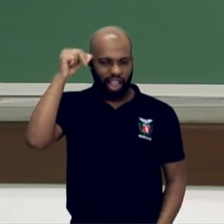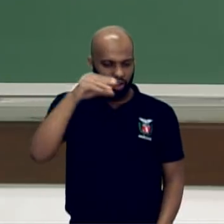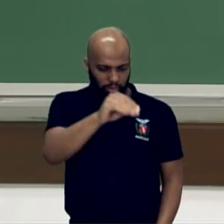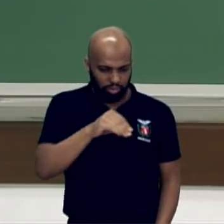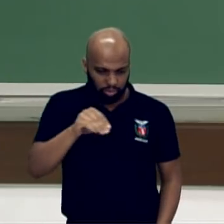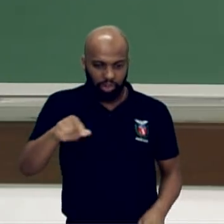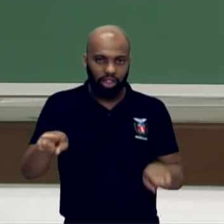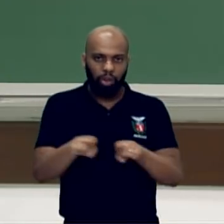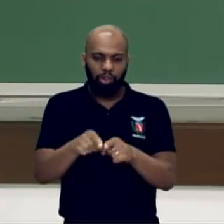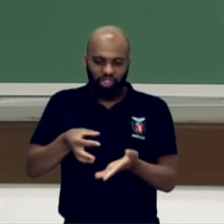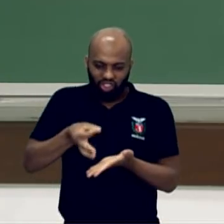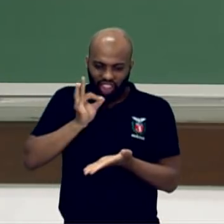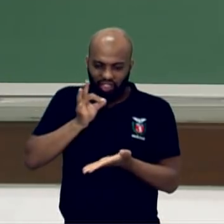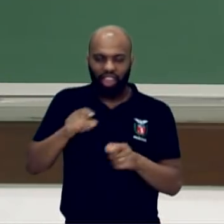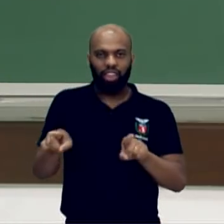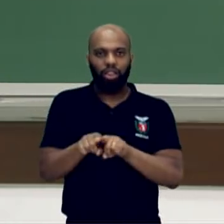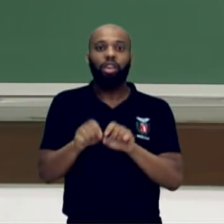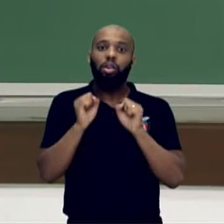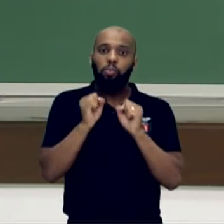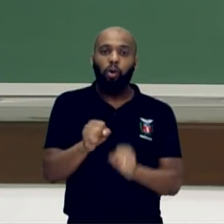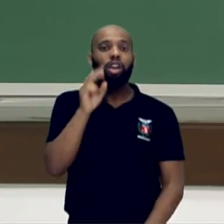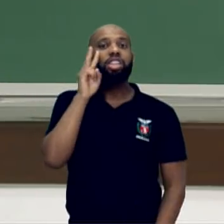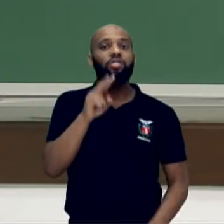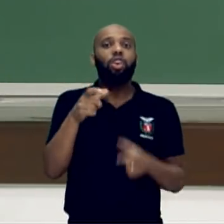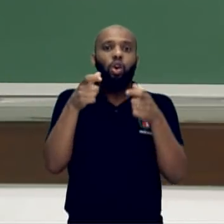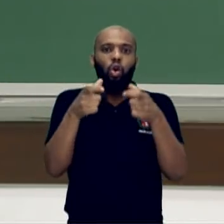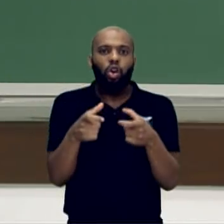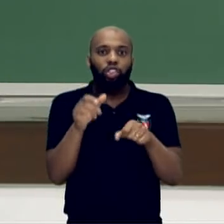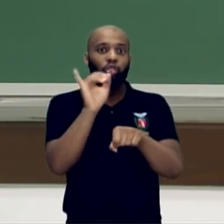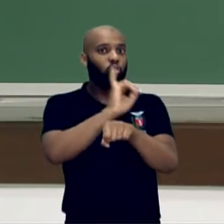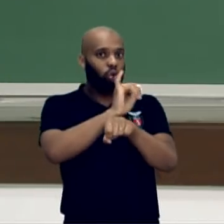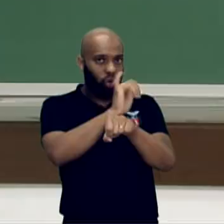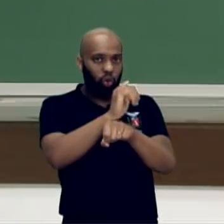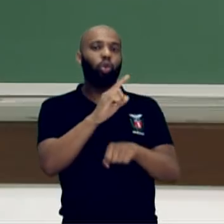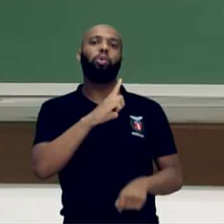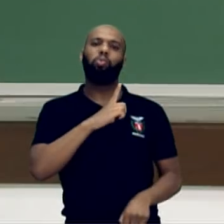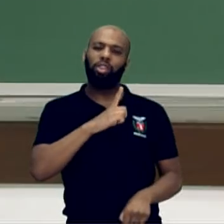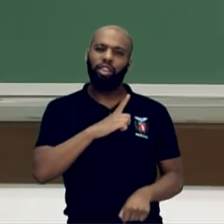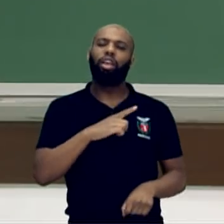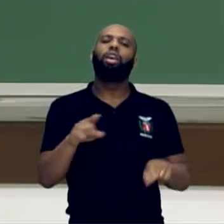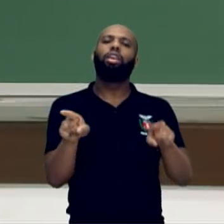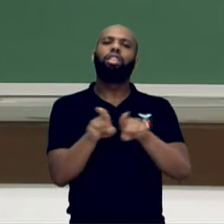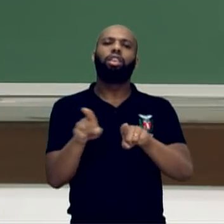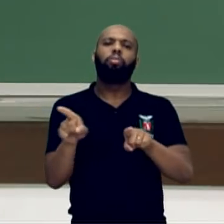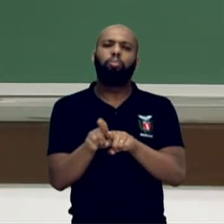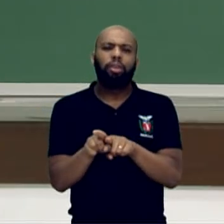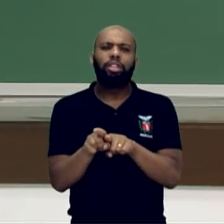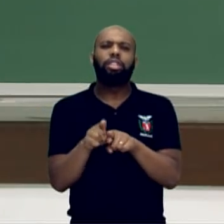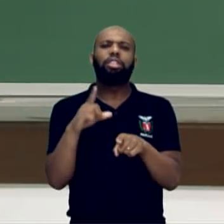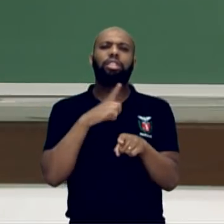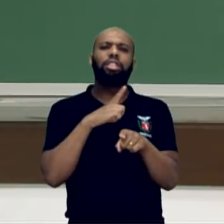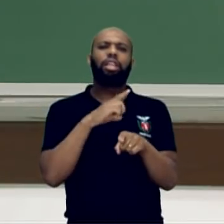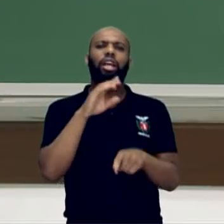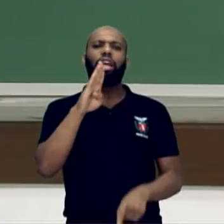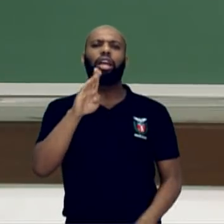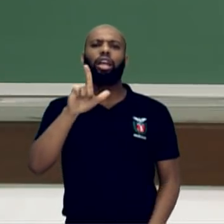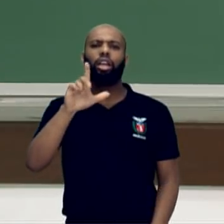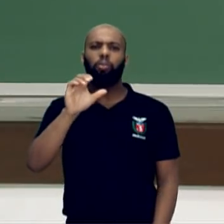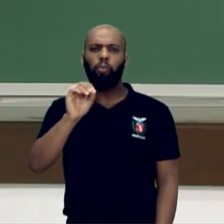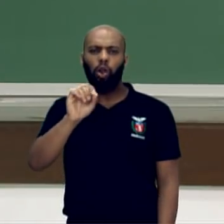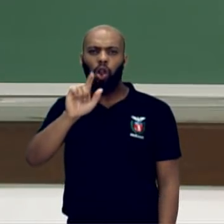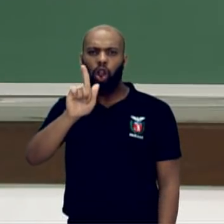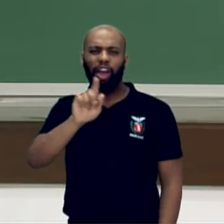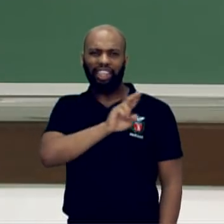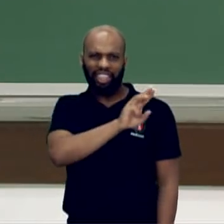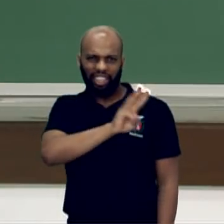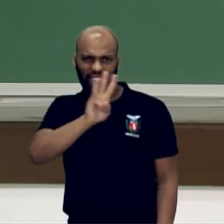xícara, vocês podem vê-los lá no YouTube e também no blog do autor, no site